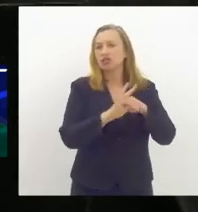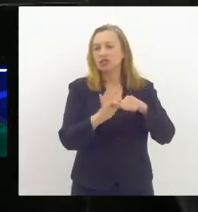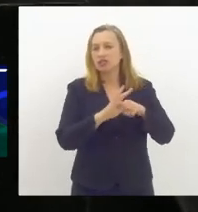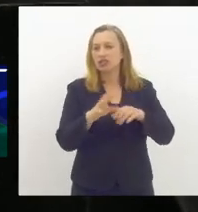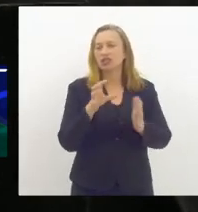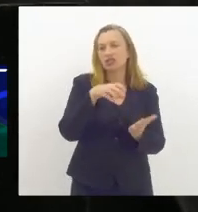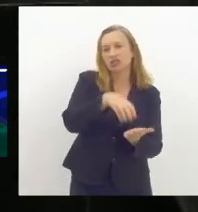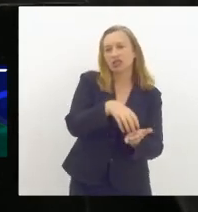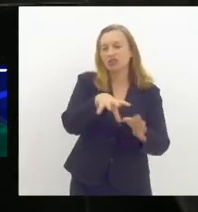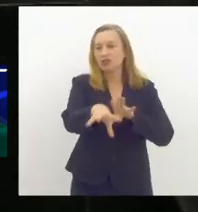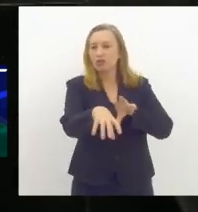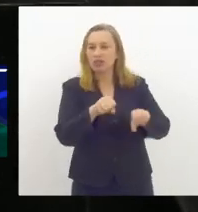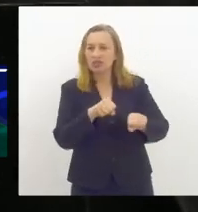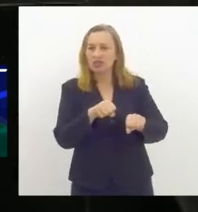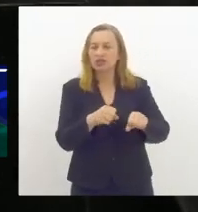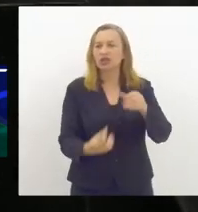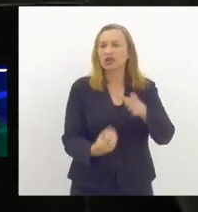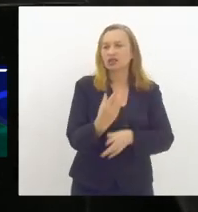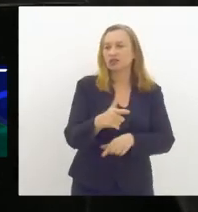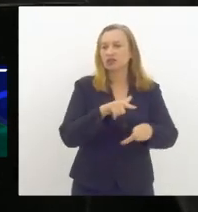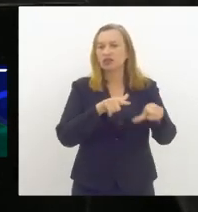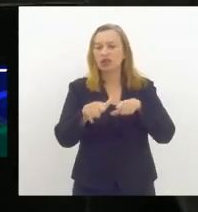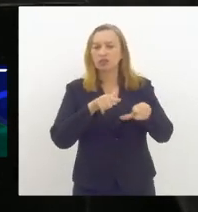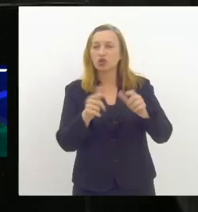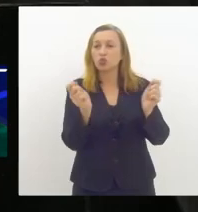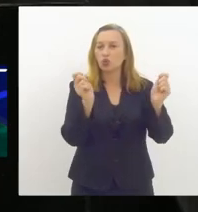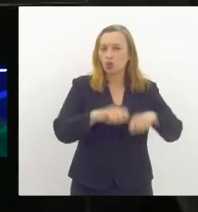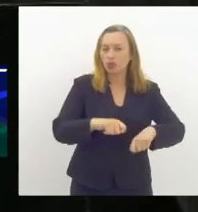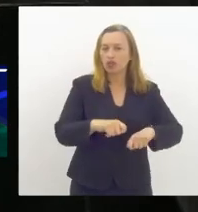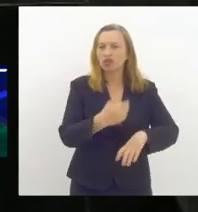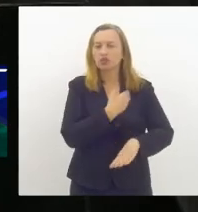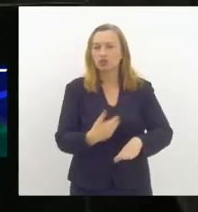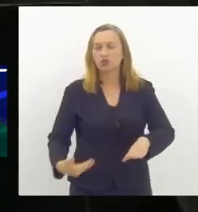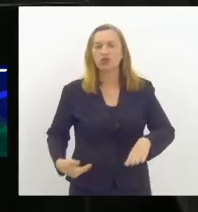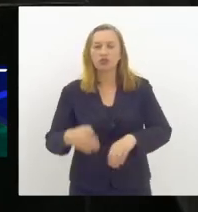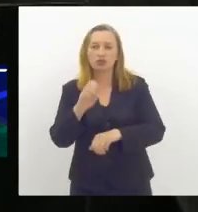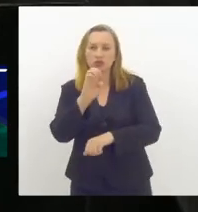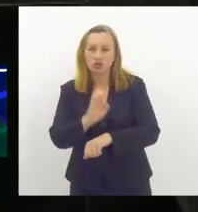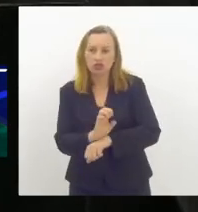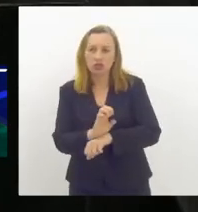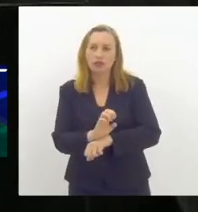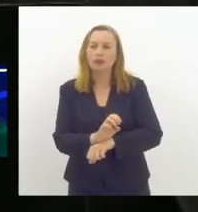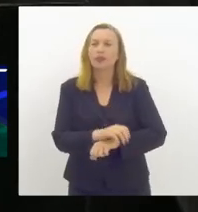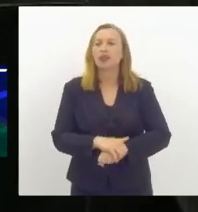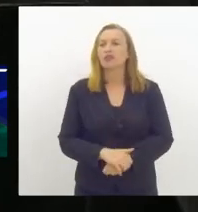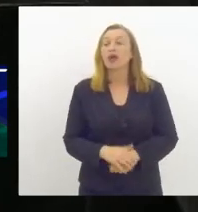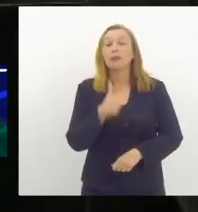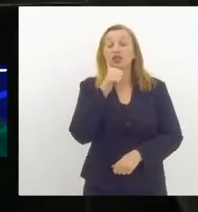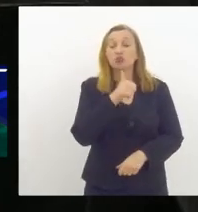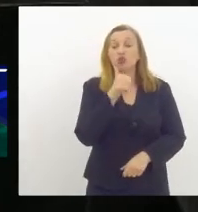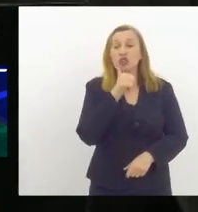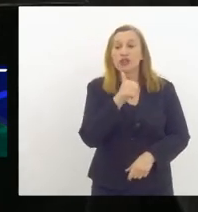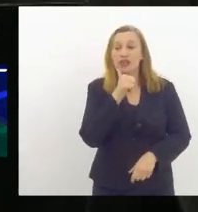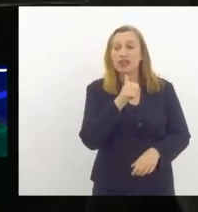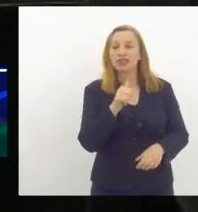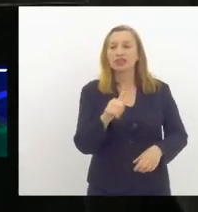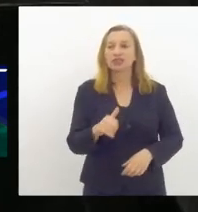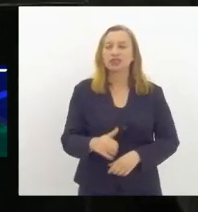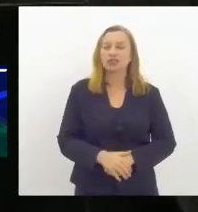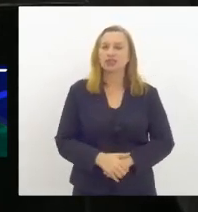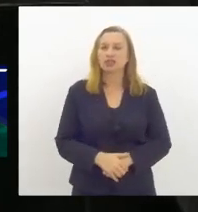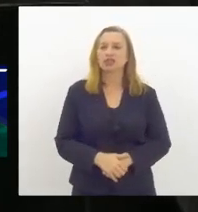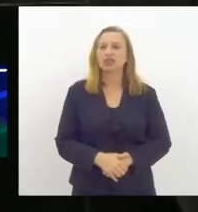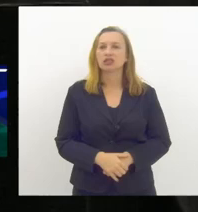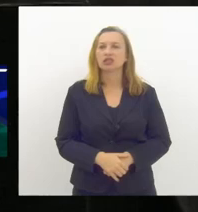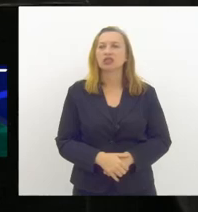Formação e geração de emprego de competência do Governo do Estado para aquelas mulheres que são vítimas